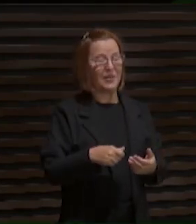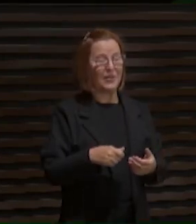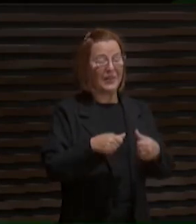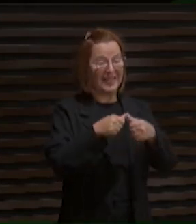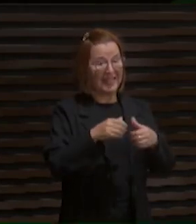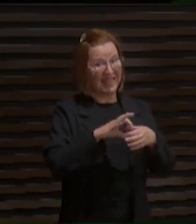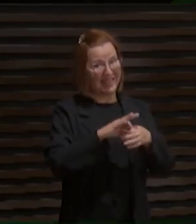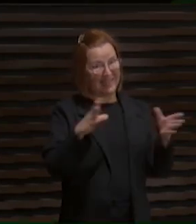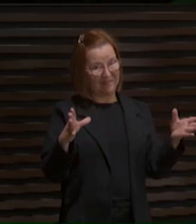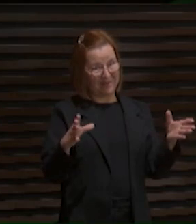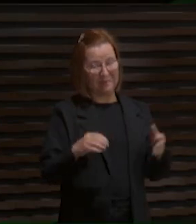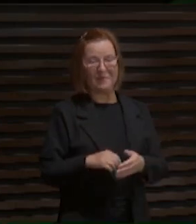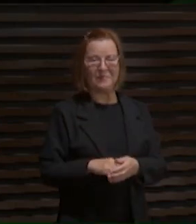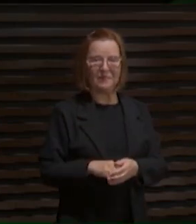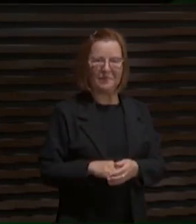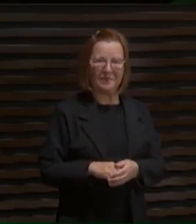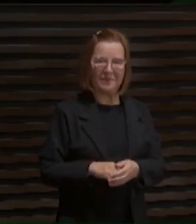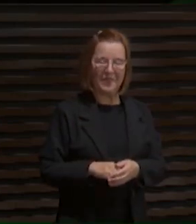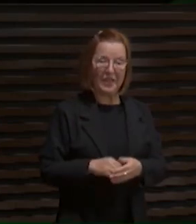já morreu com Cristo.